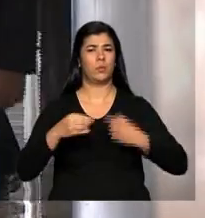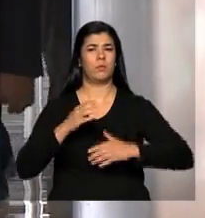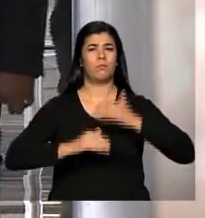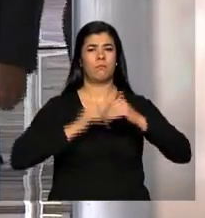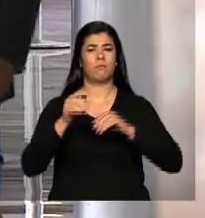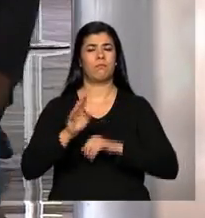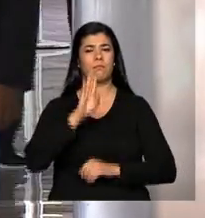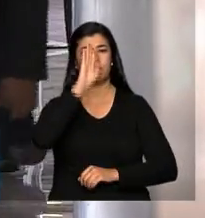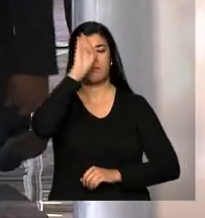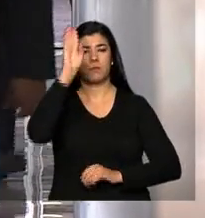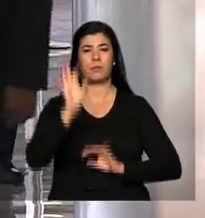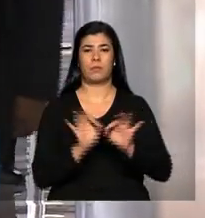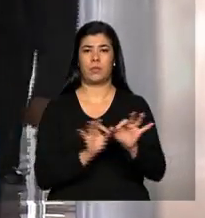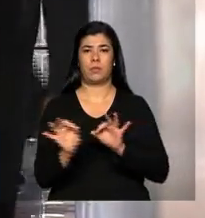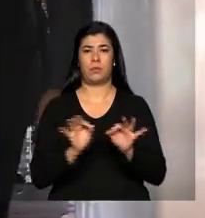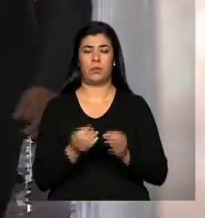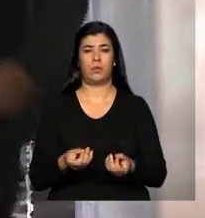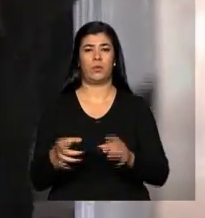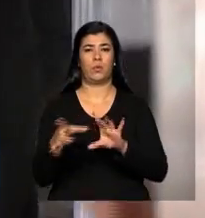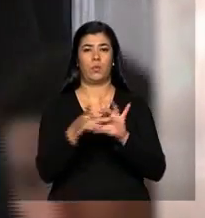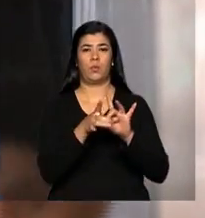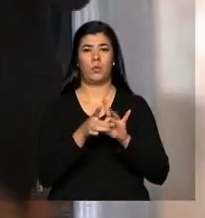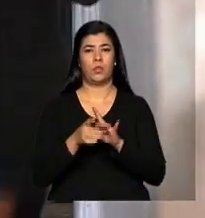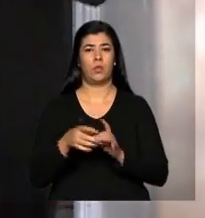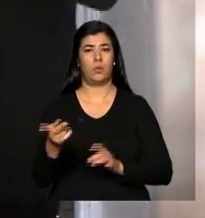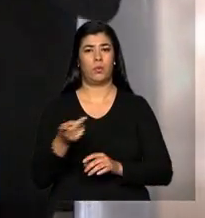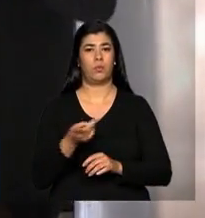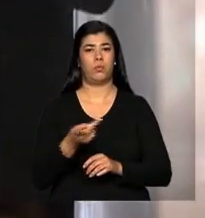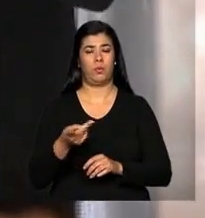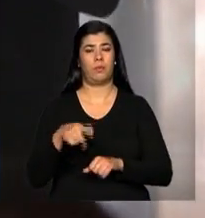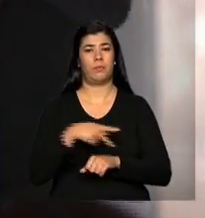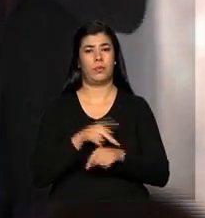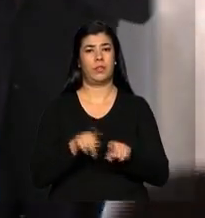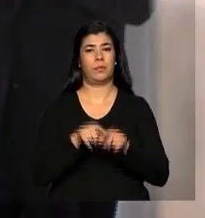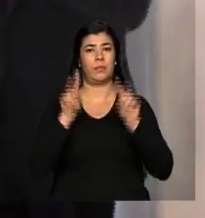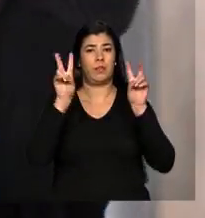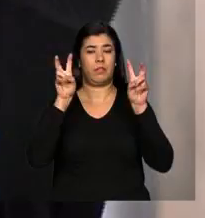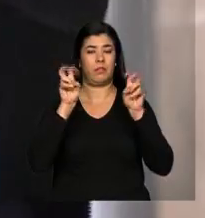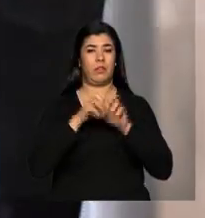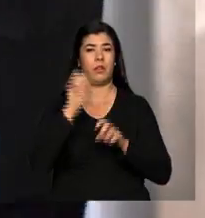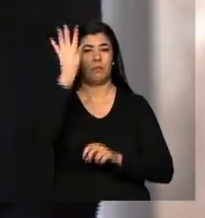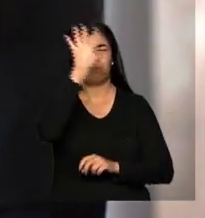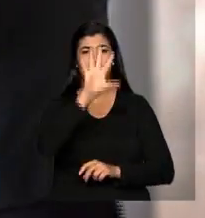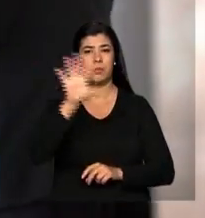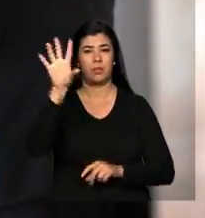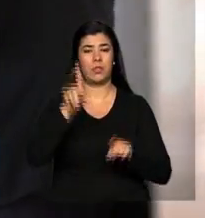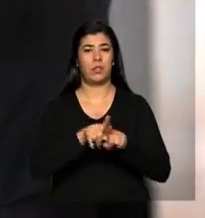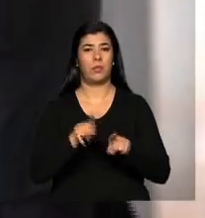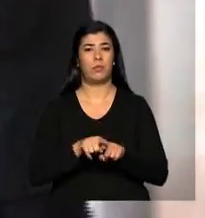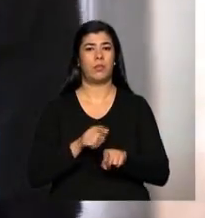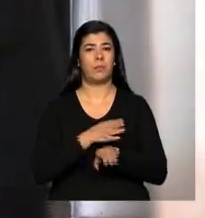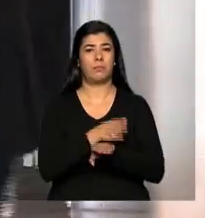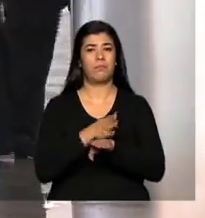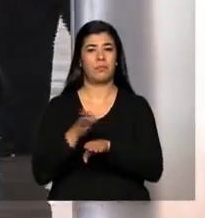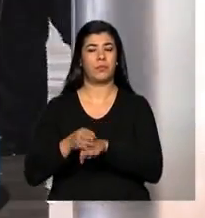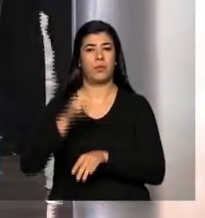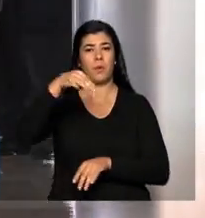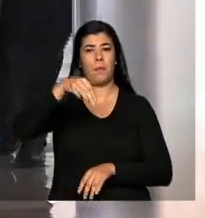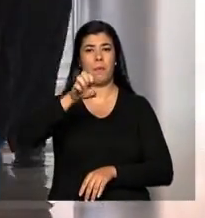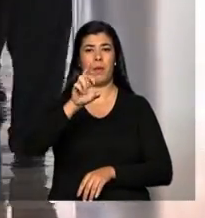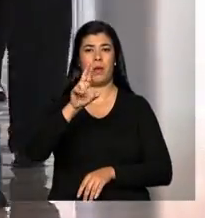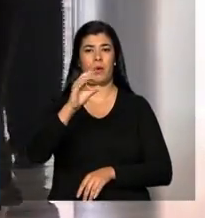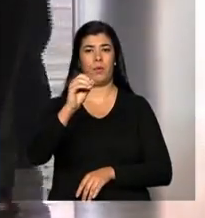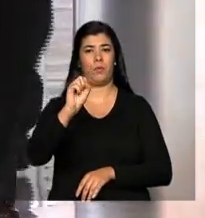principais projetos de integração bilateral e de temas regionais e multilaterais, com ênfase no Mercosul e no processo